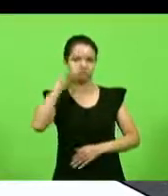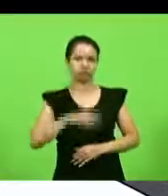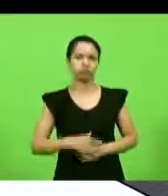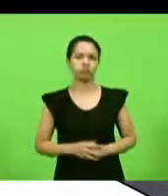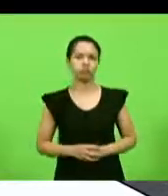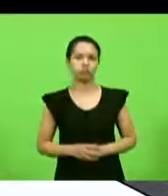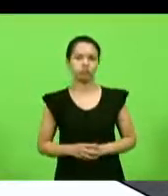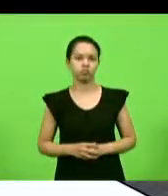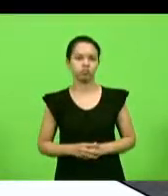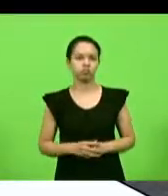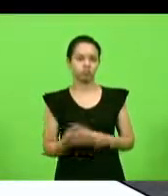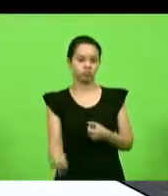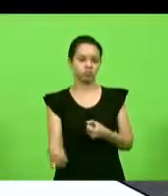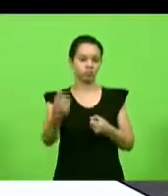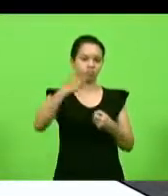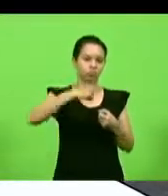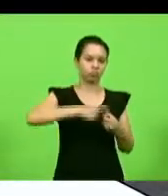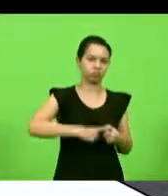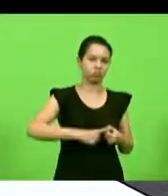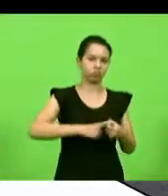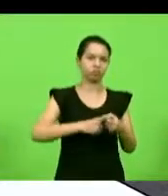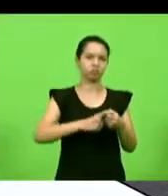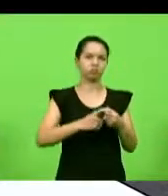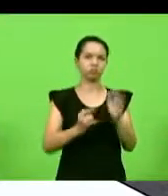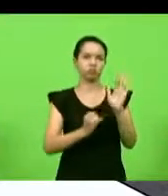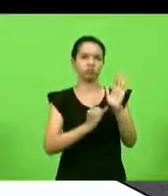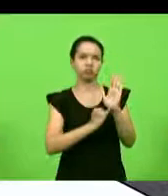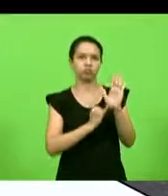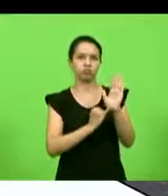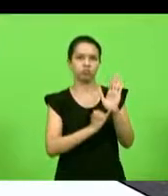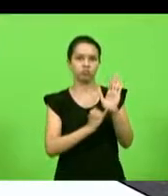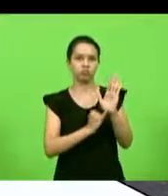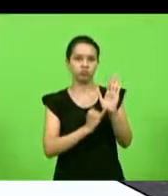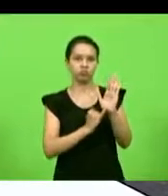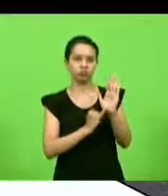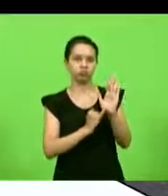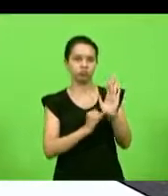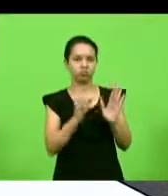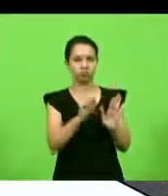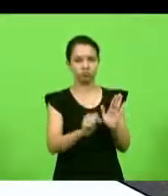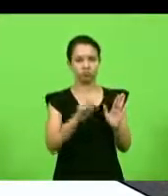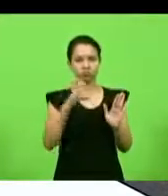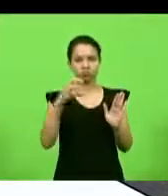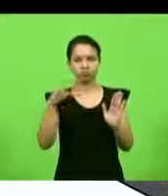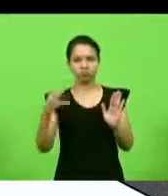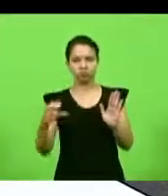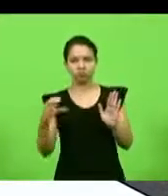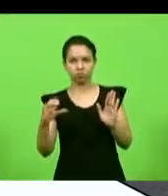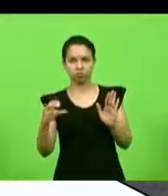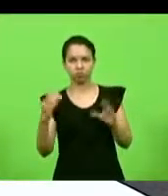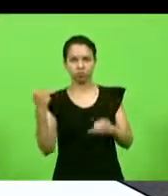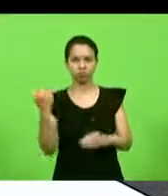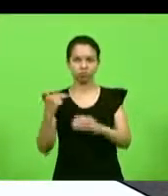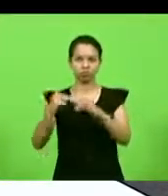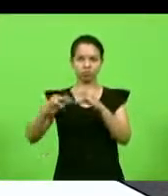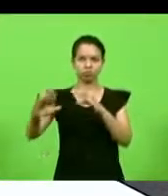do retorno de impostos que Santa Catarina manda para a